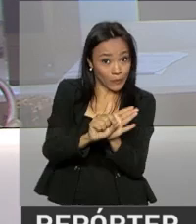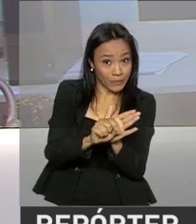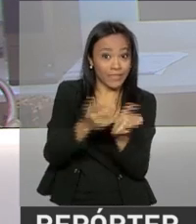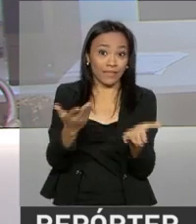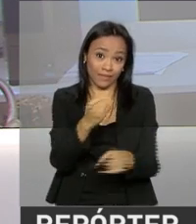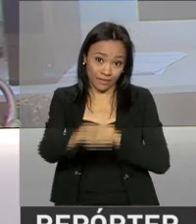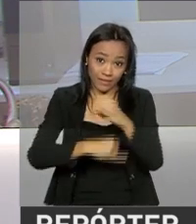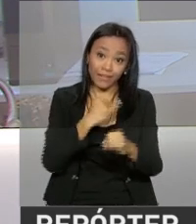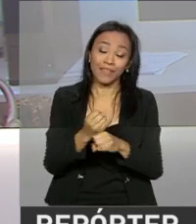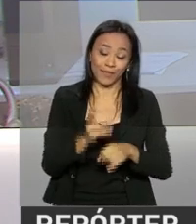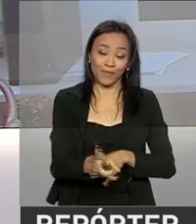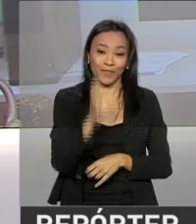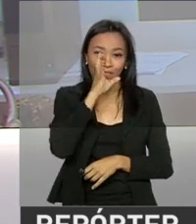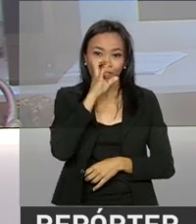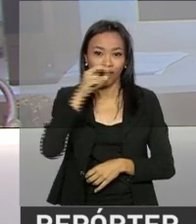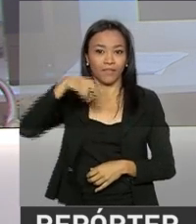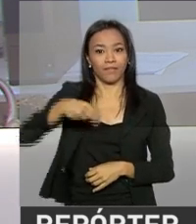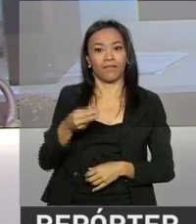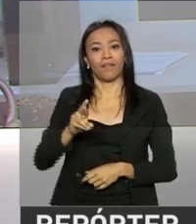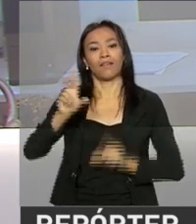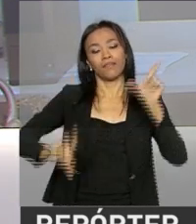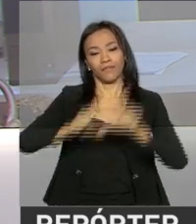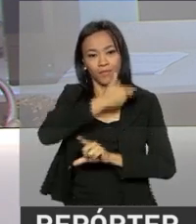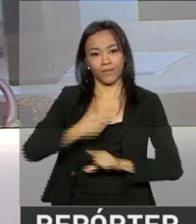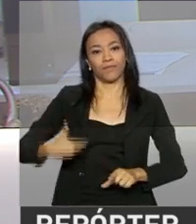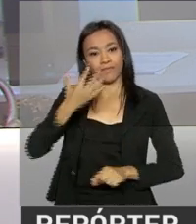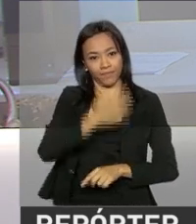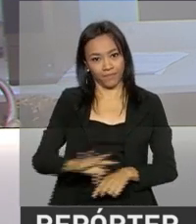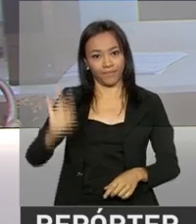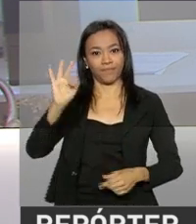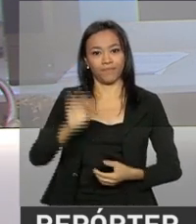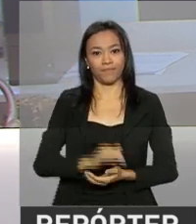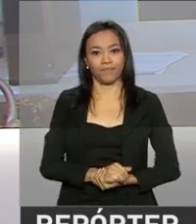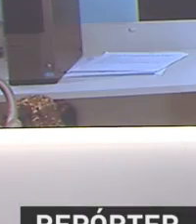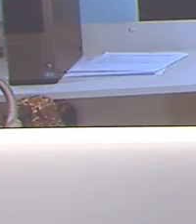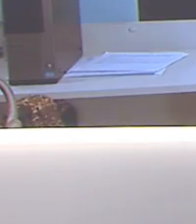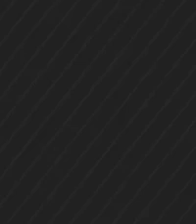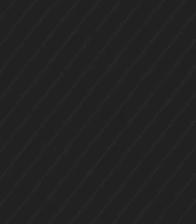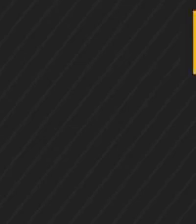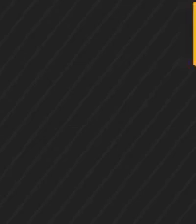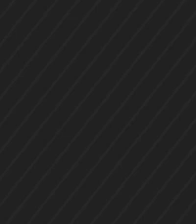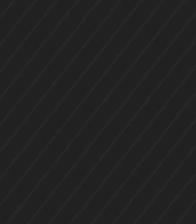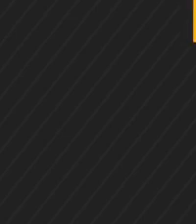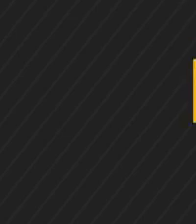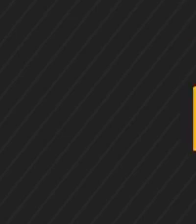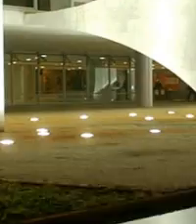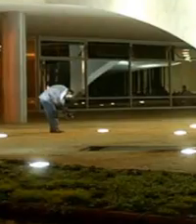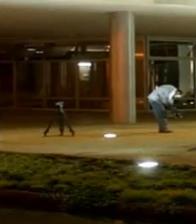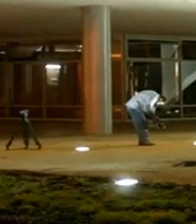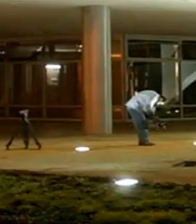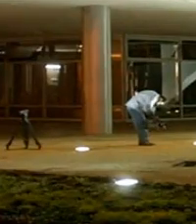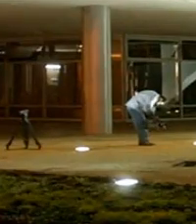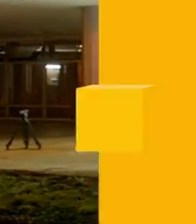na internet. Continue com a gente aqui na NBR, a TV do Governo Federal.